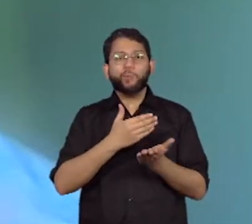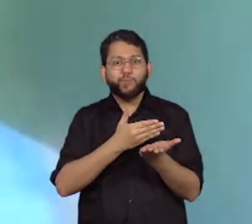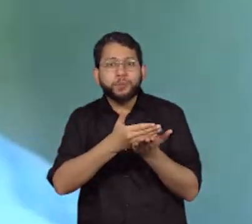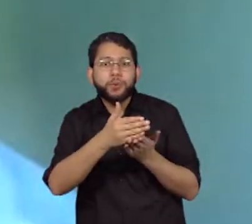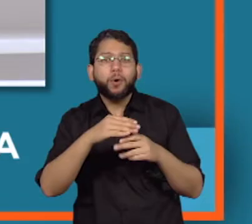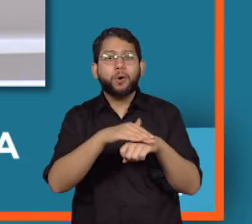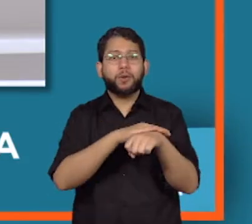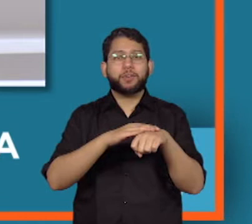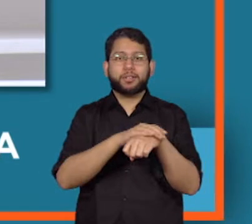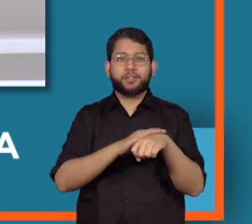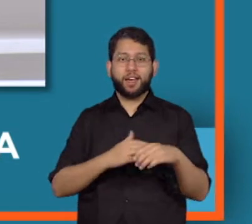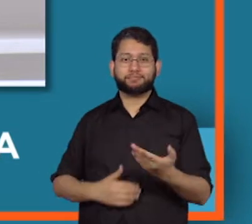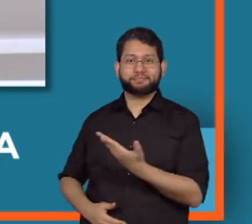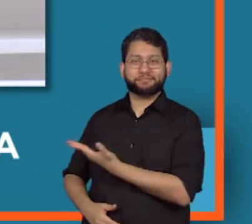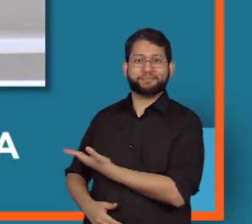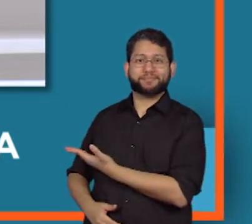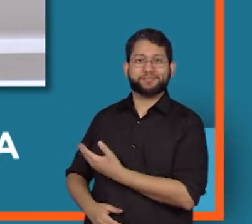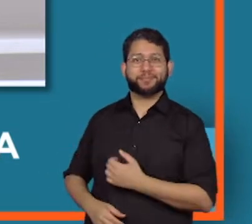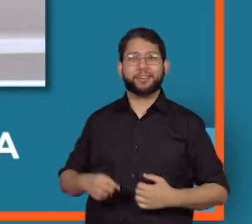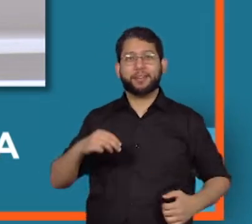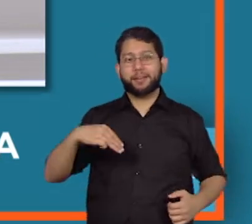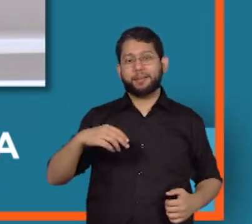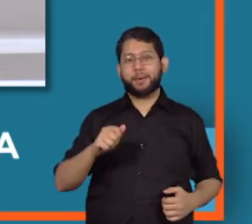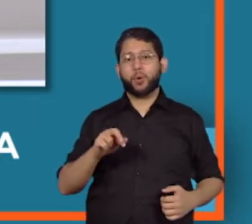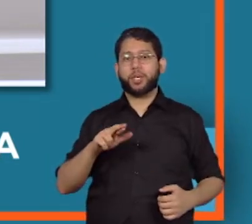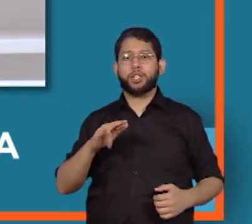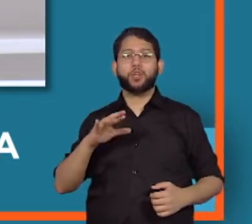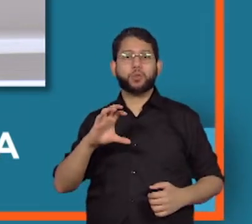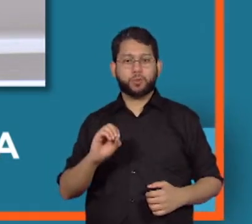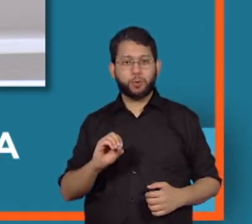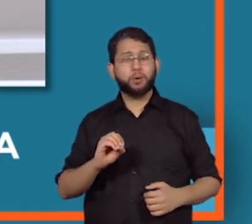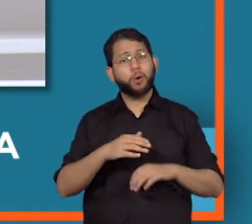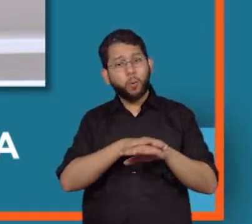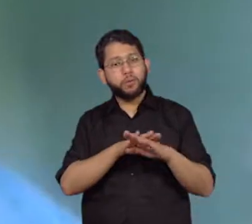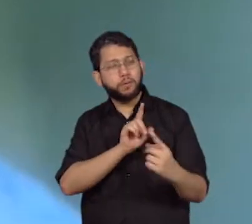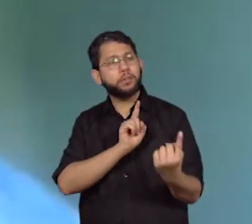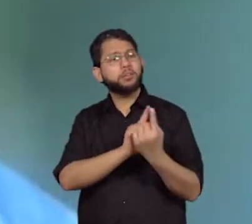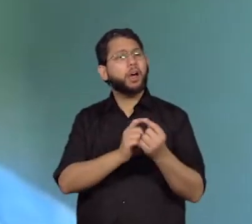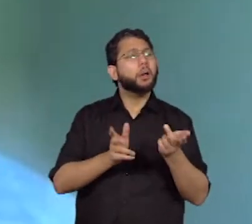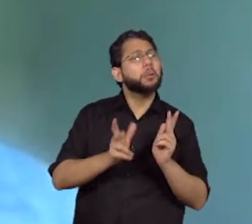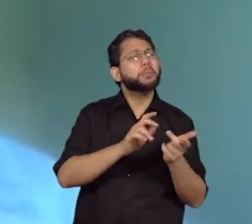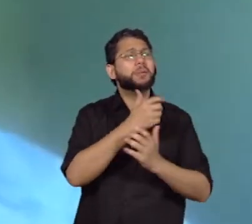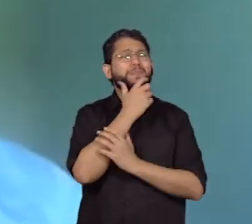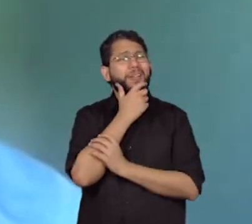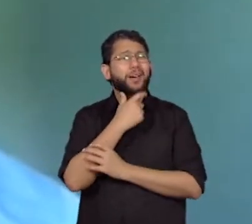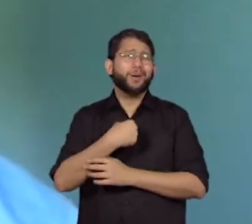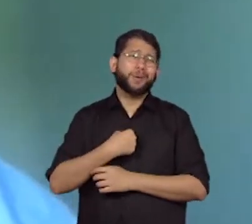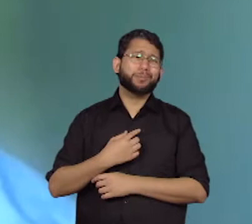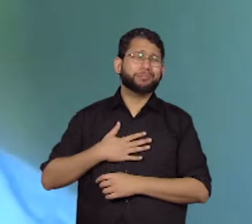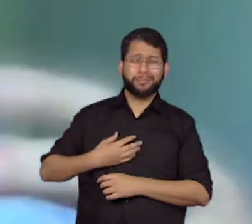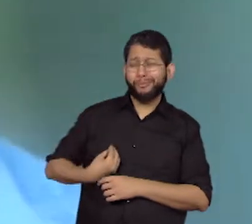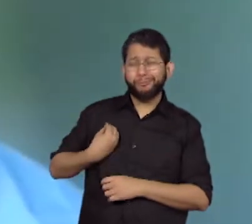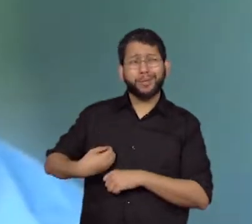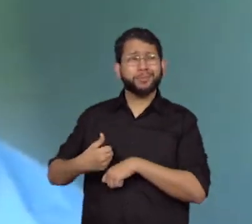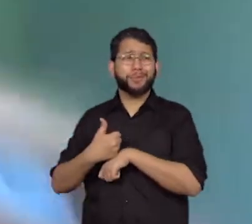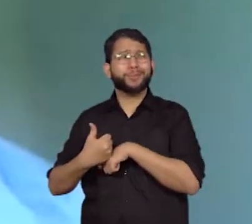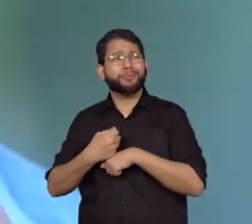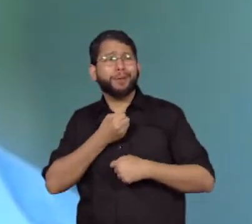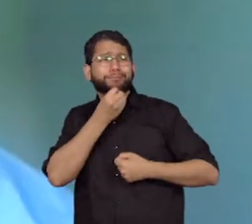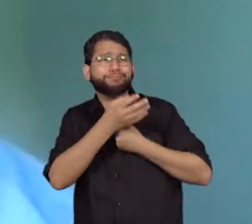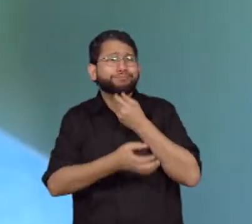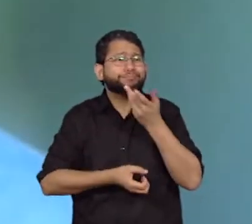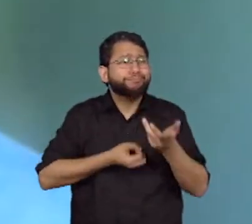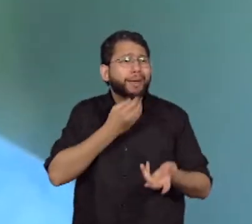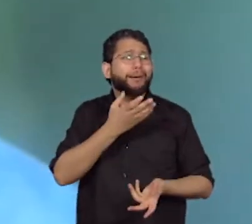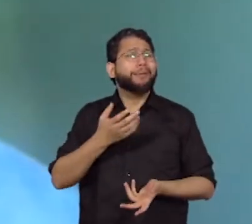jornalista, Maurício Sticer. Fotografia do jornalista Maurício Sticer, homem branco de cabelos curtos, lisos e grisalhos. Aqui na minha vida, porque eu faço